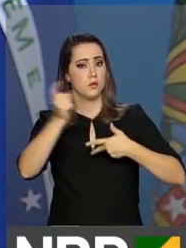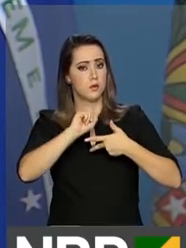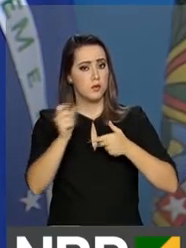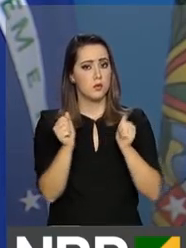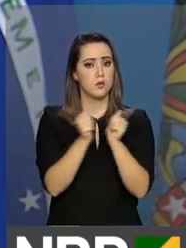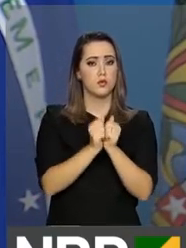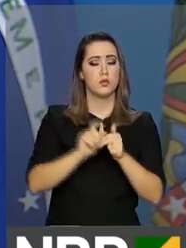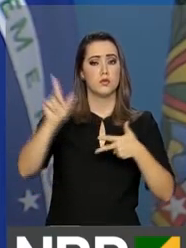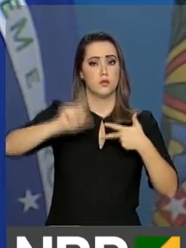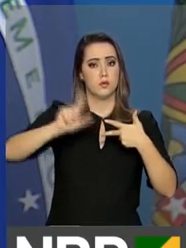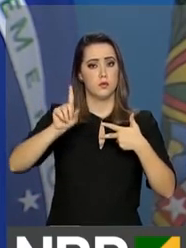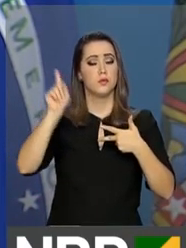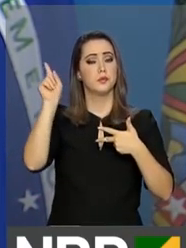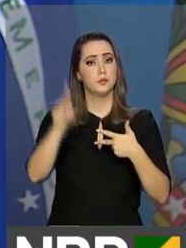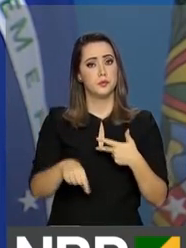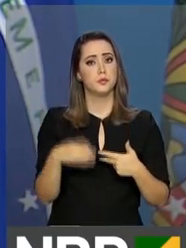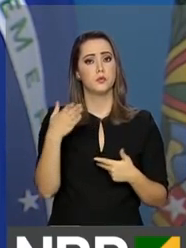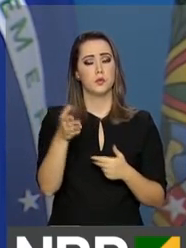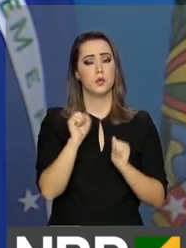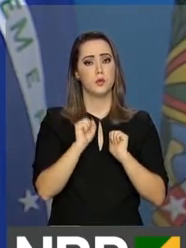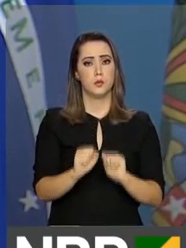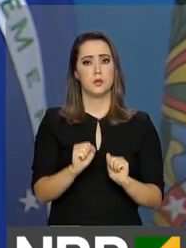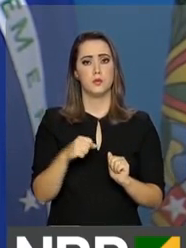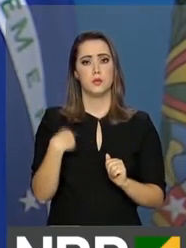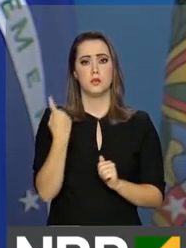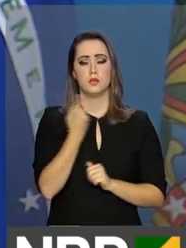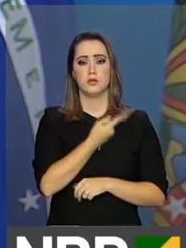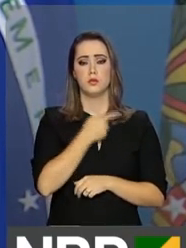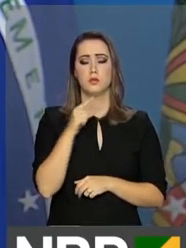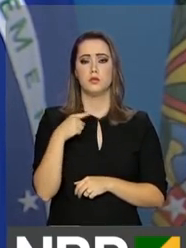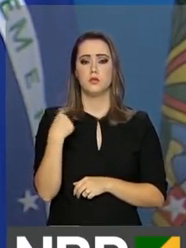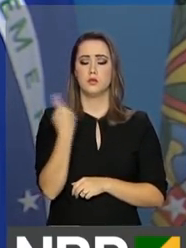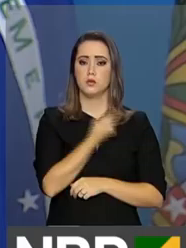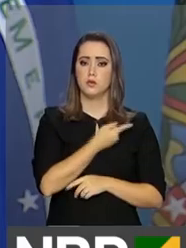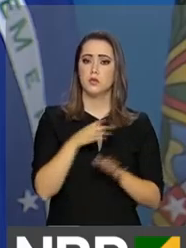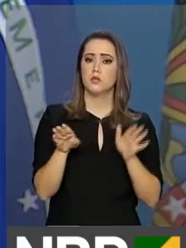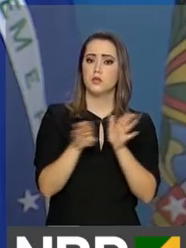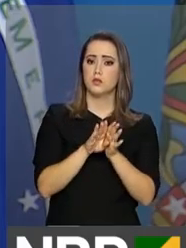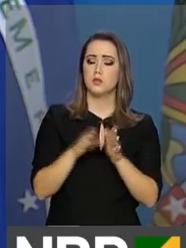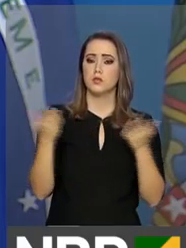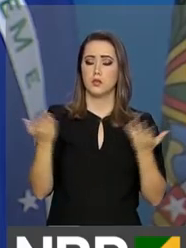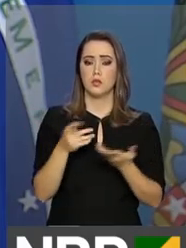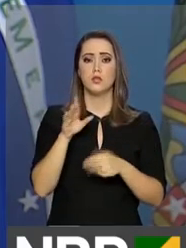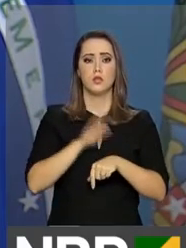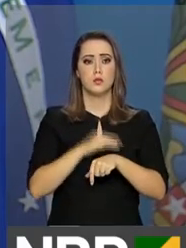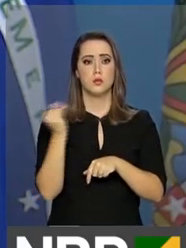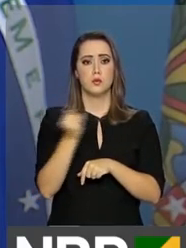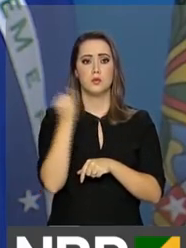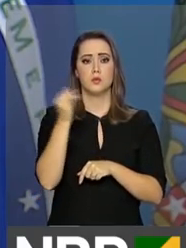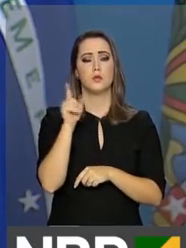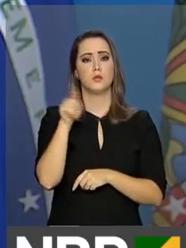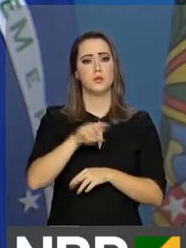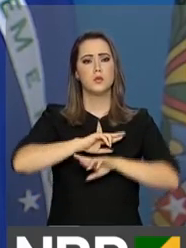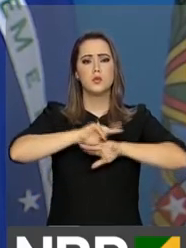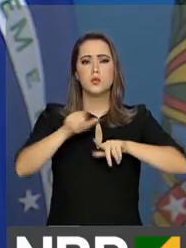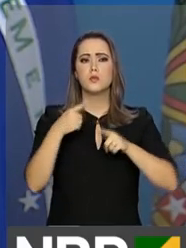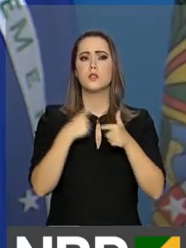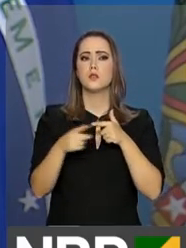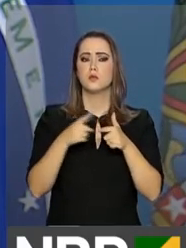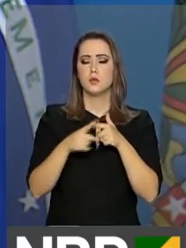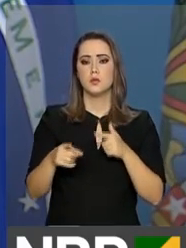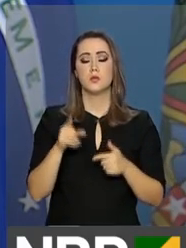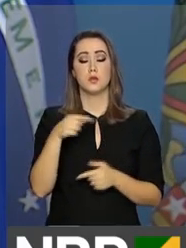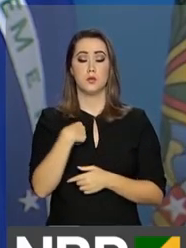e o Legislativo. E foi isso que permitiu que nós chegássemos onde chegamos. Questões difíceis,